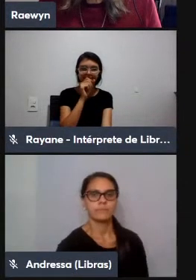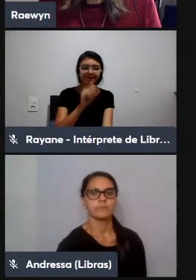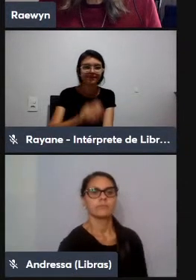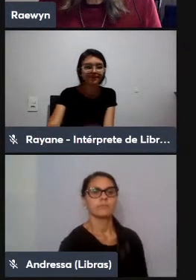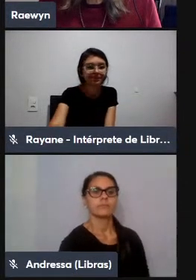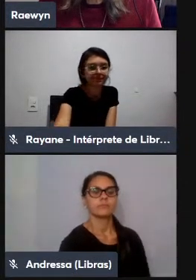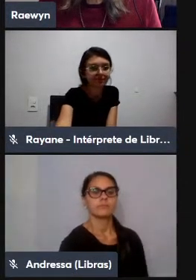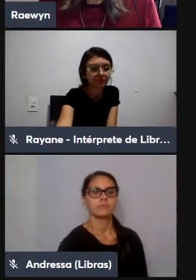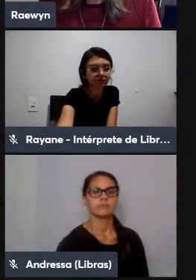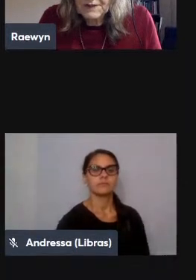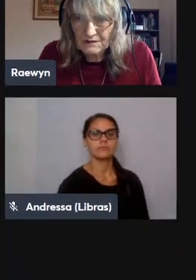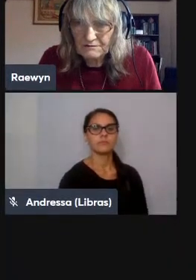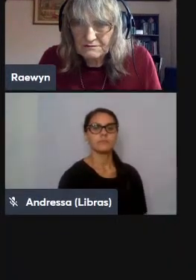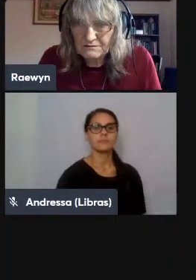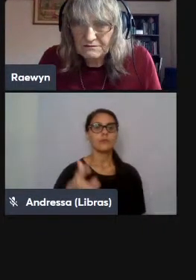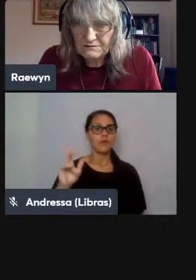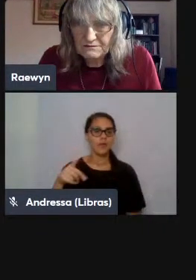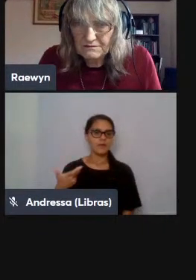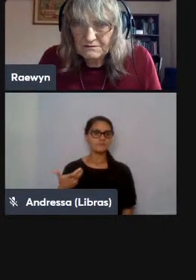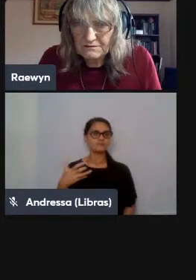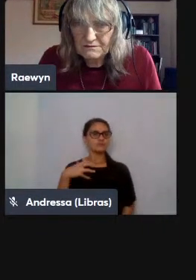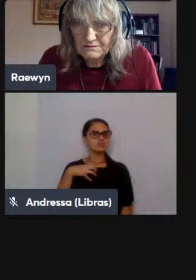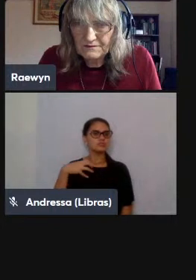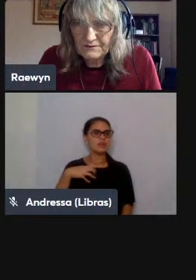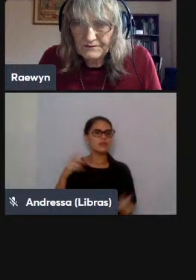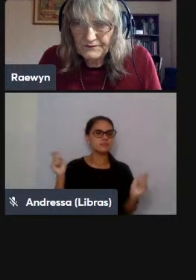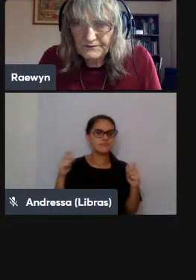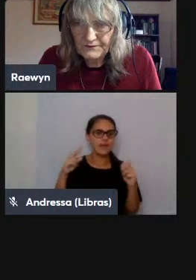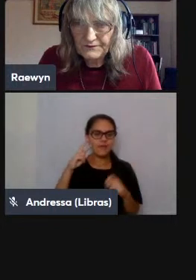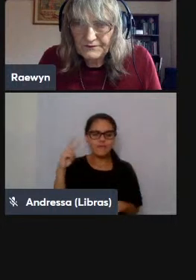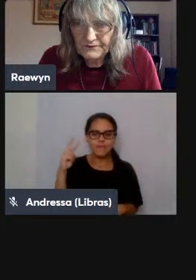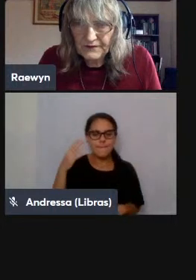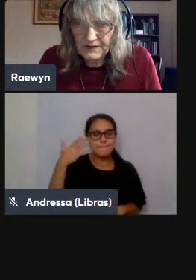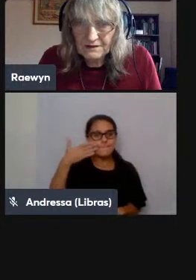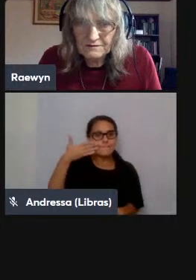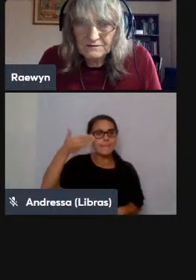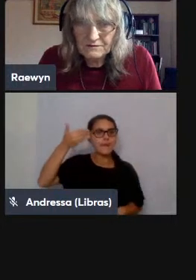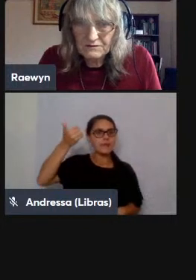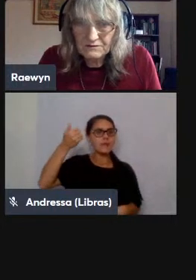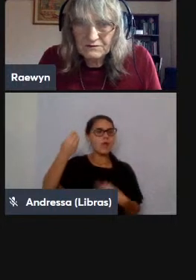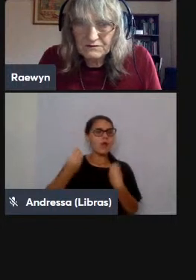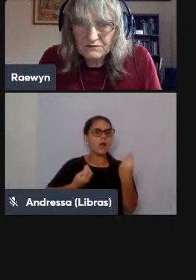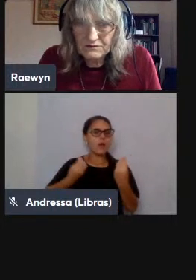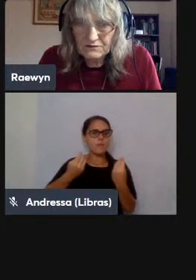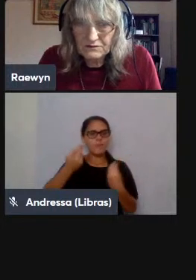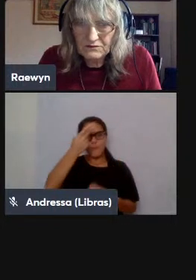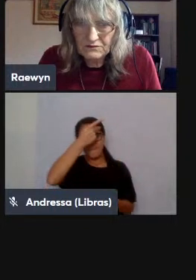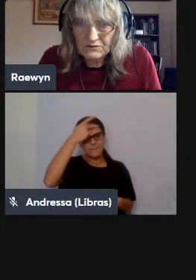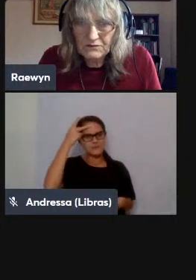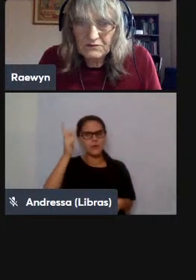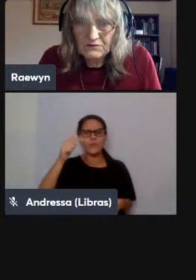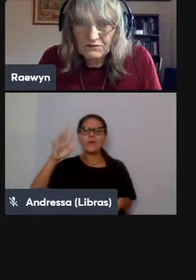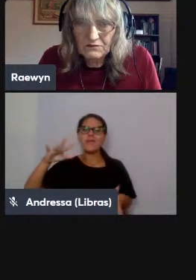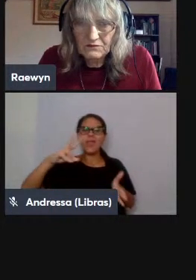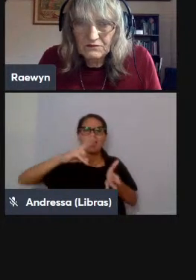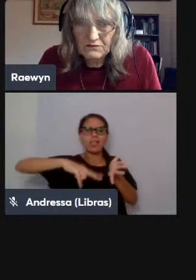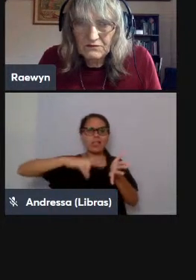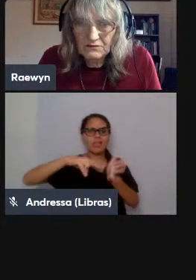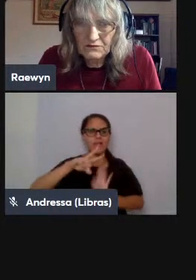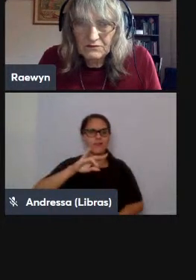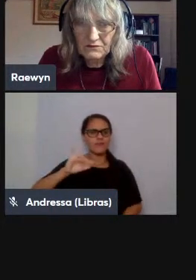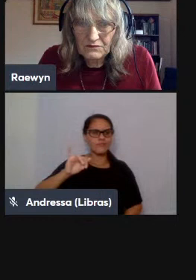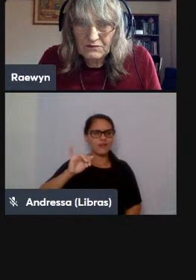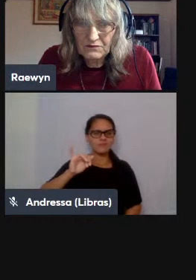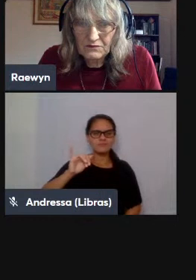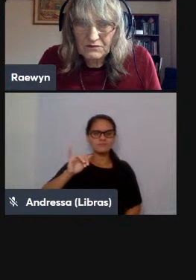Specifically. Isso acentua a necessidade de pensar em quem serão seus leitores, para